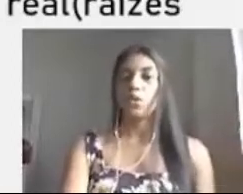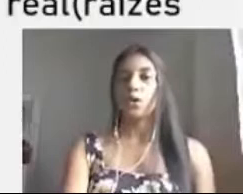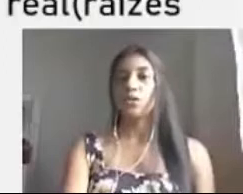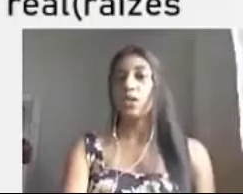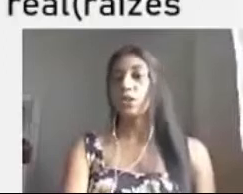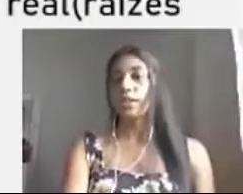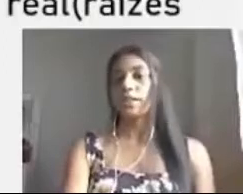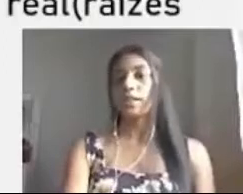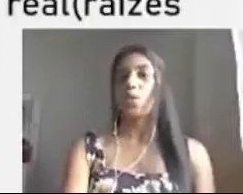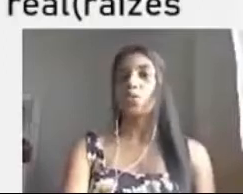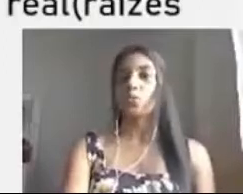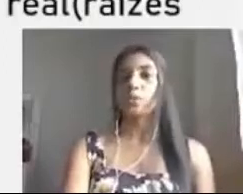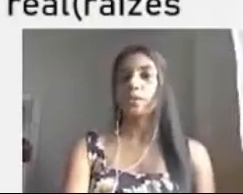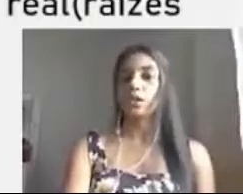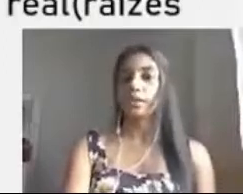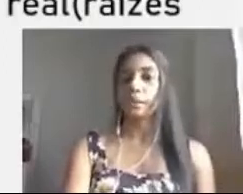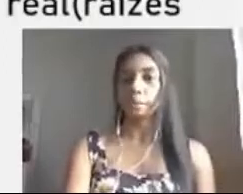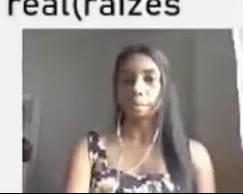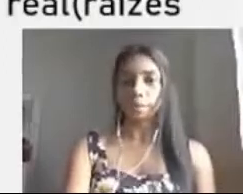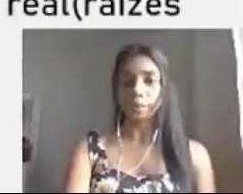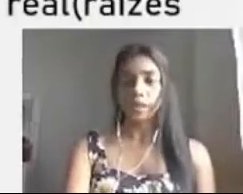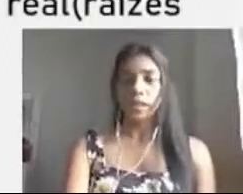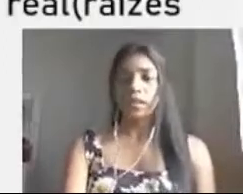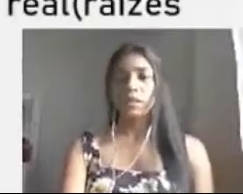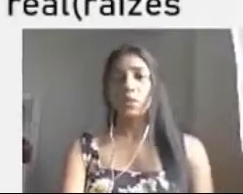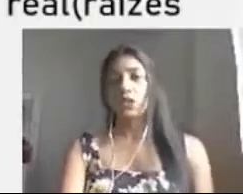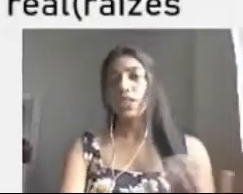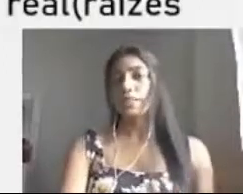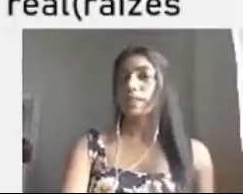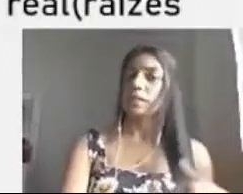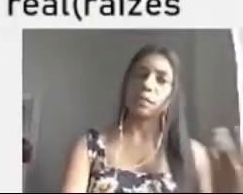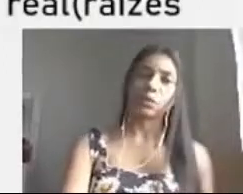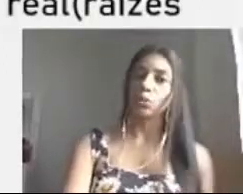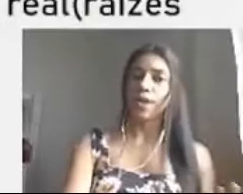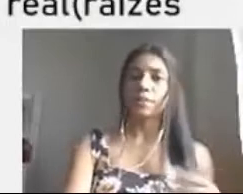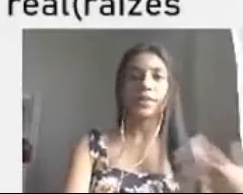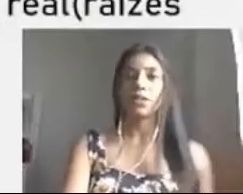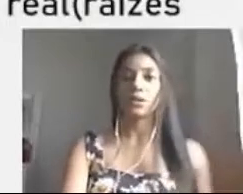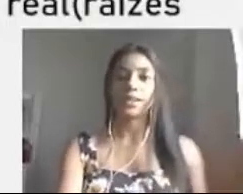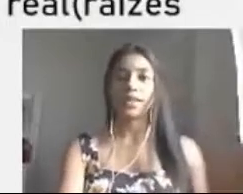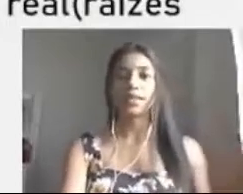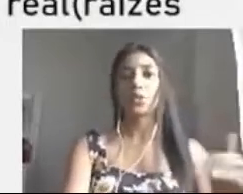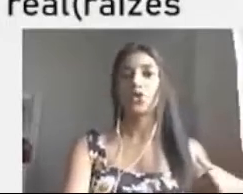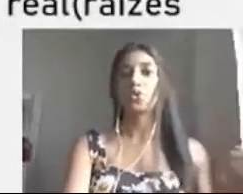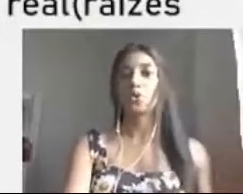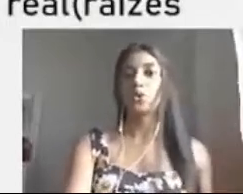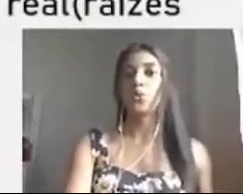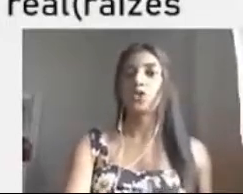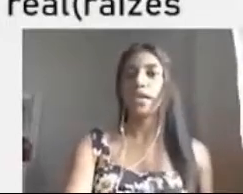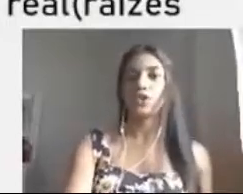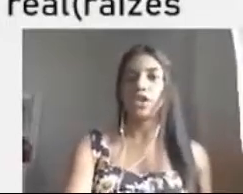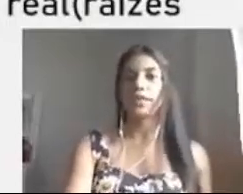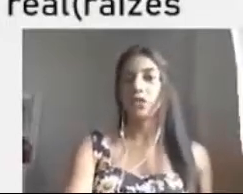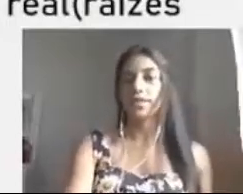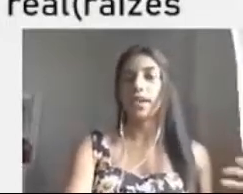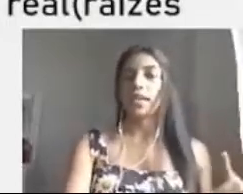1 com o ângulo de 180, né, ou múltiplo ímpar de 180. Então, se a gente quer saber se determinado ponto S pertence ou não ao lugar das raízes, a gente pode ou substituir o ponto